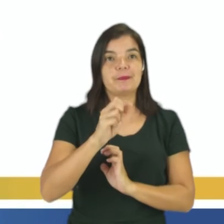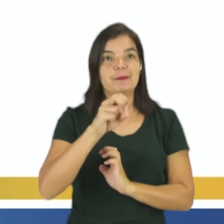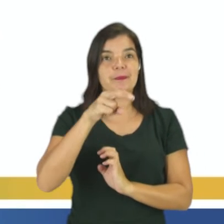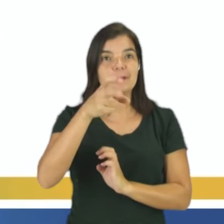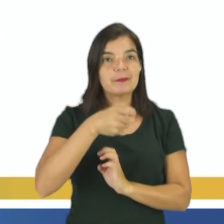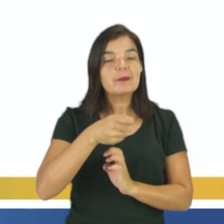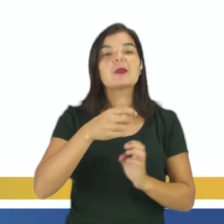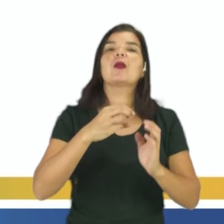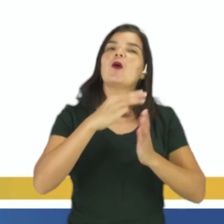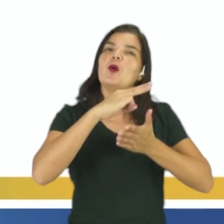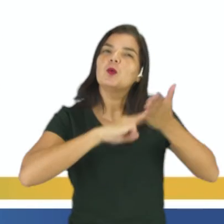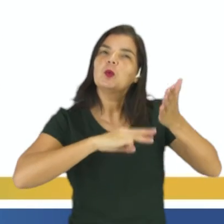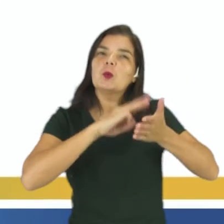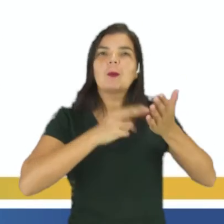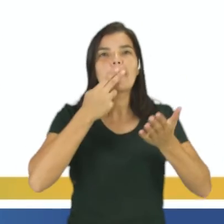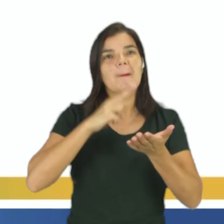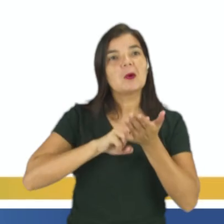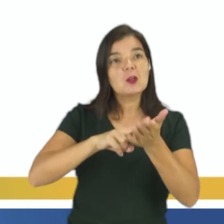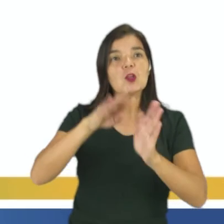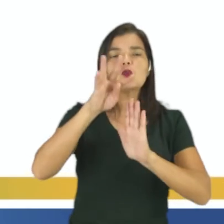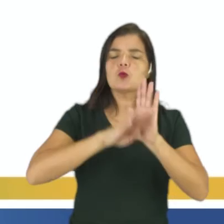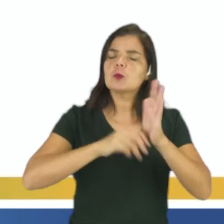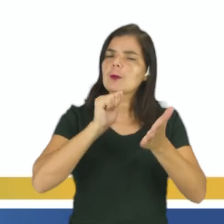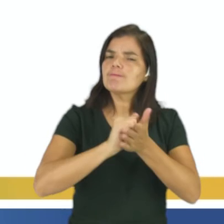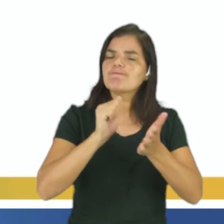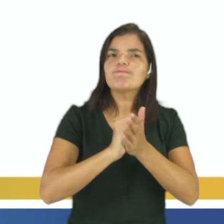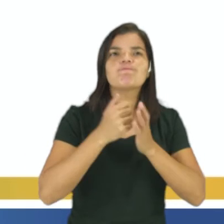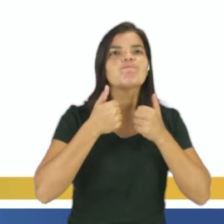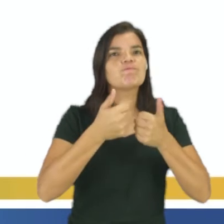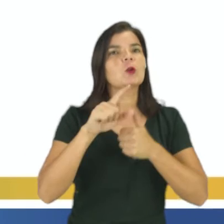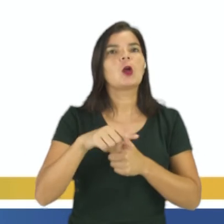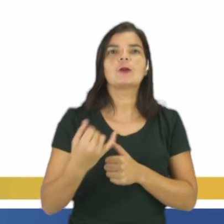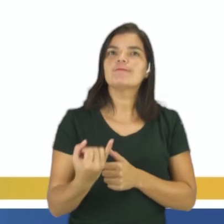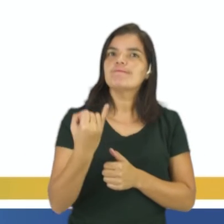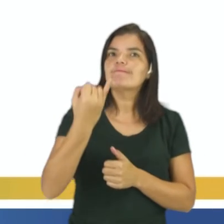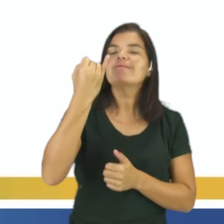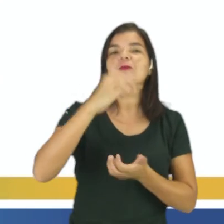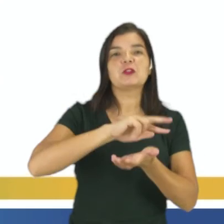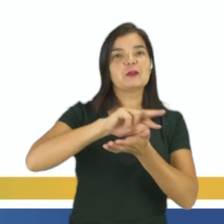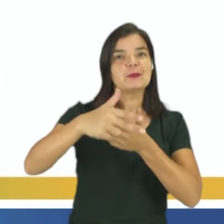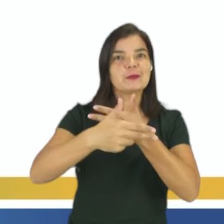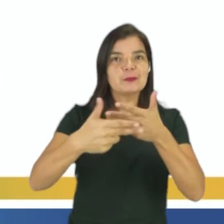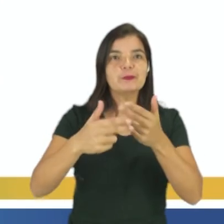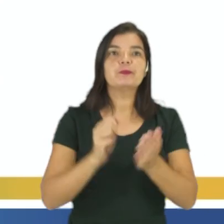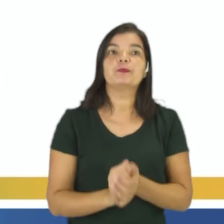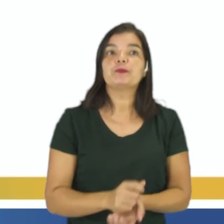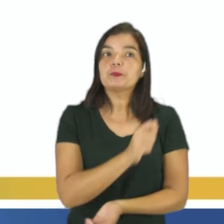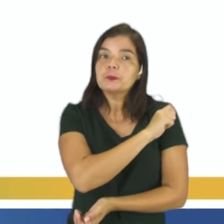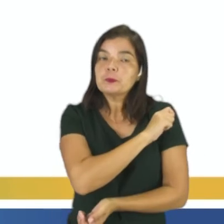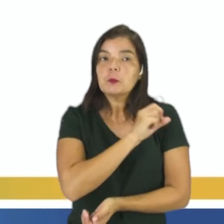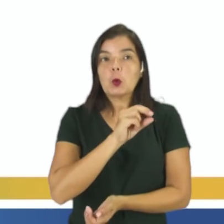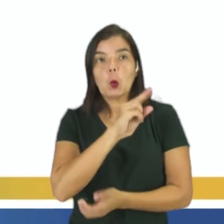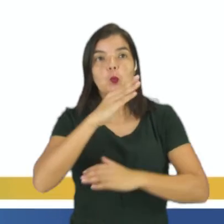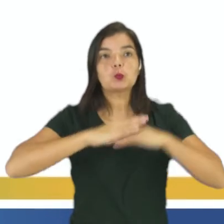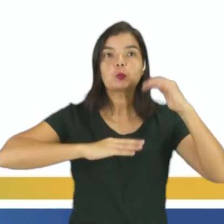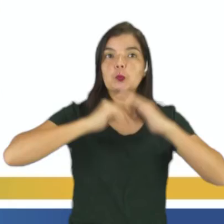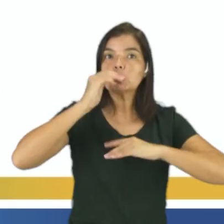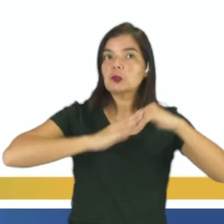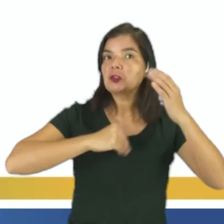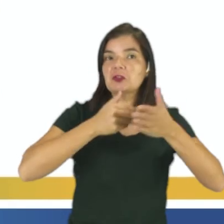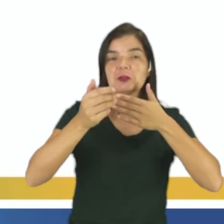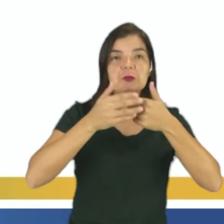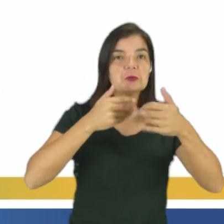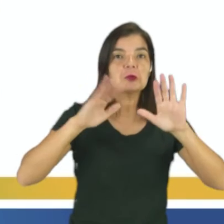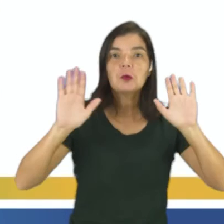fax, memorandos, cartas, e um texto bem escrito pode ser fundamental em diversas situações. O estudante ou